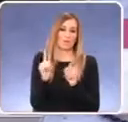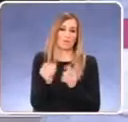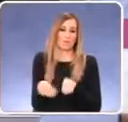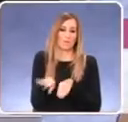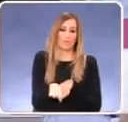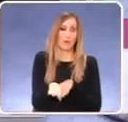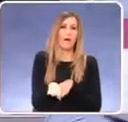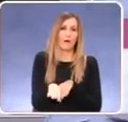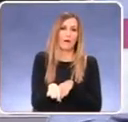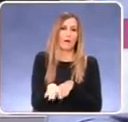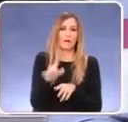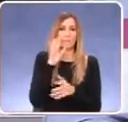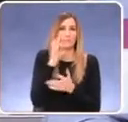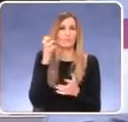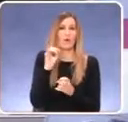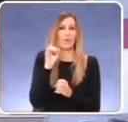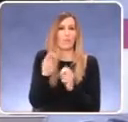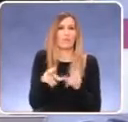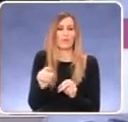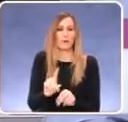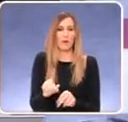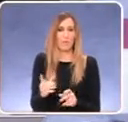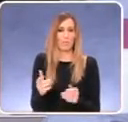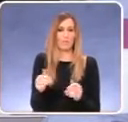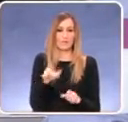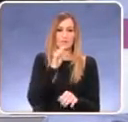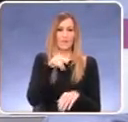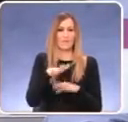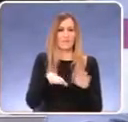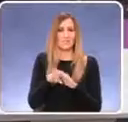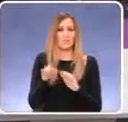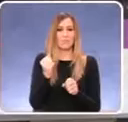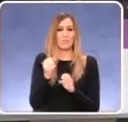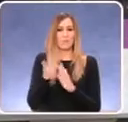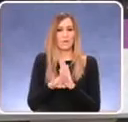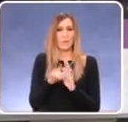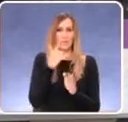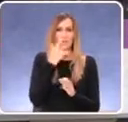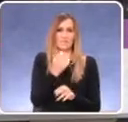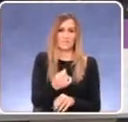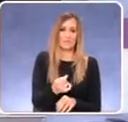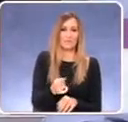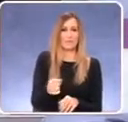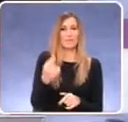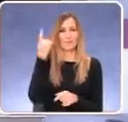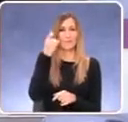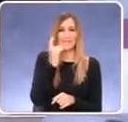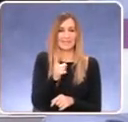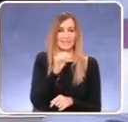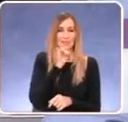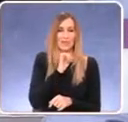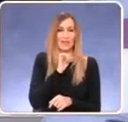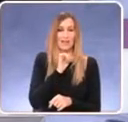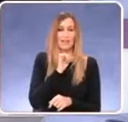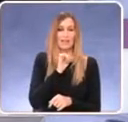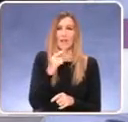esta sofisticação ainda, mas eles são... Podia lá fazer um programa deste género, assim, uma rubrica deste género. Por acaso estamos a pensar. Não seria... Não,